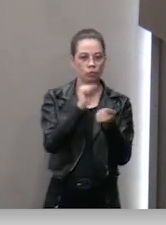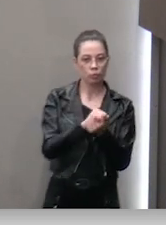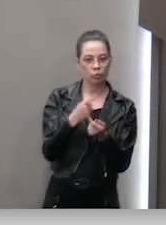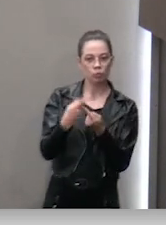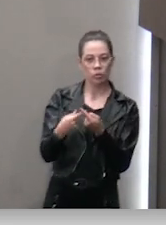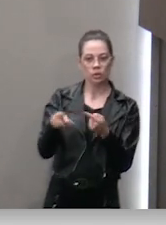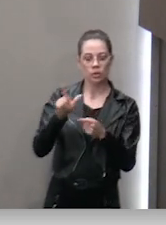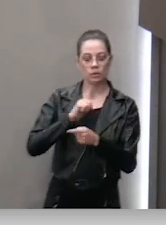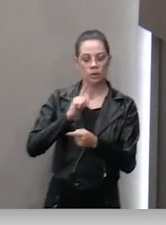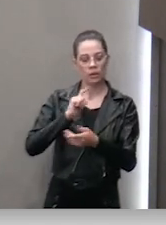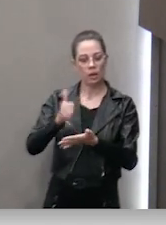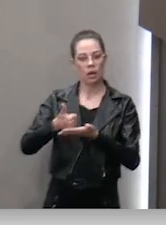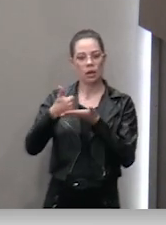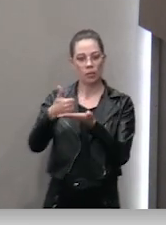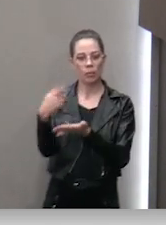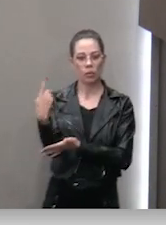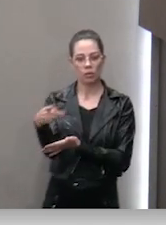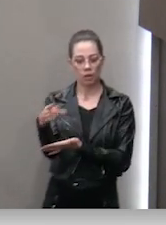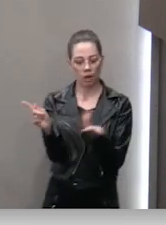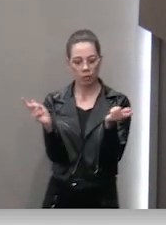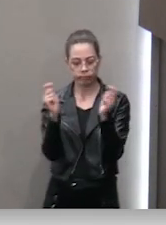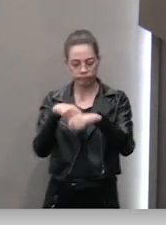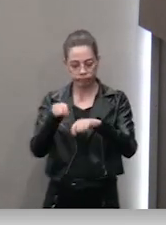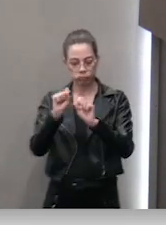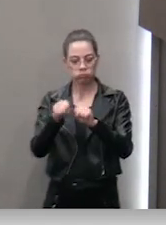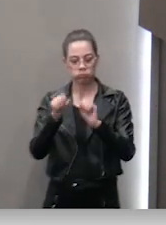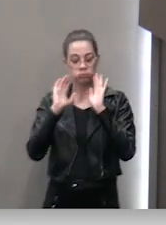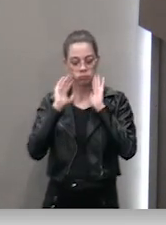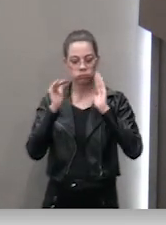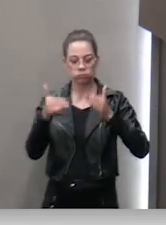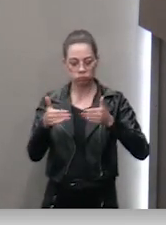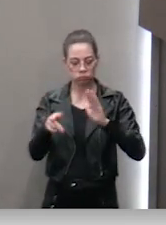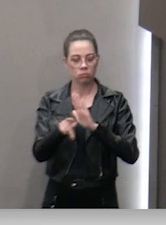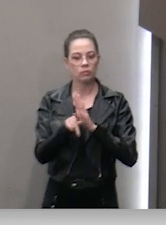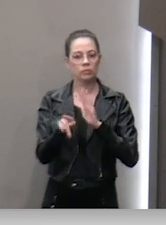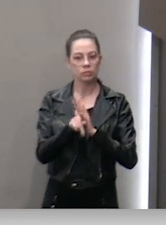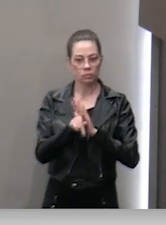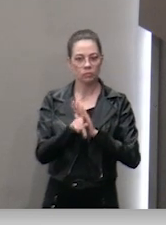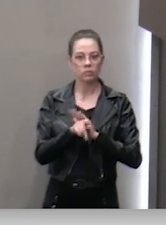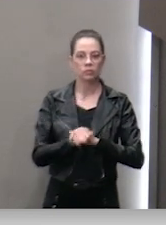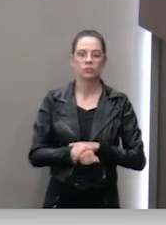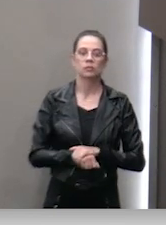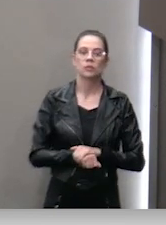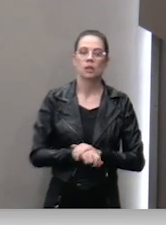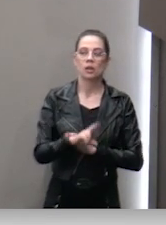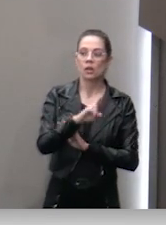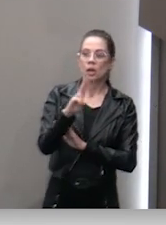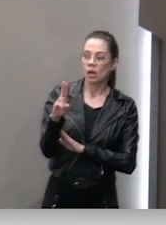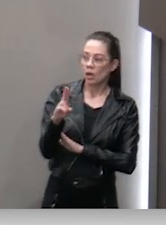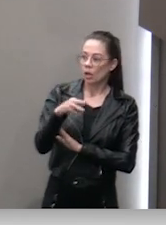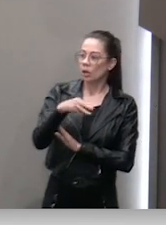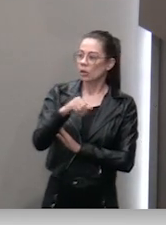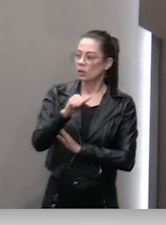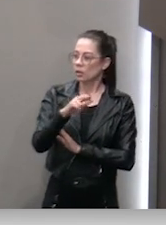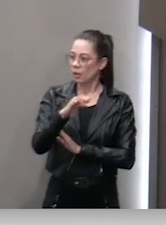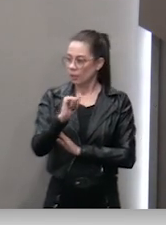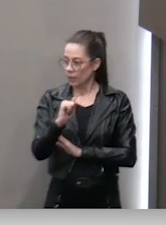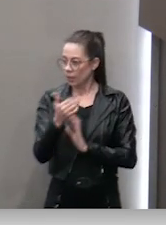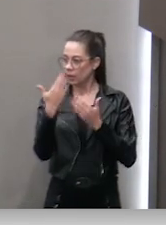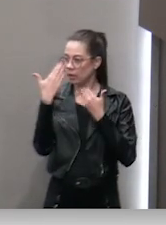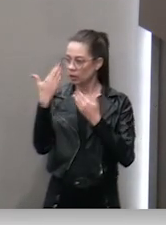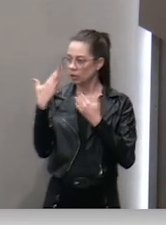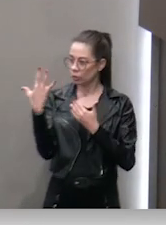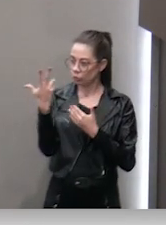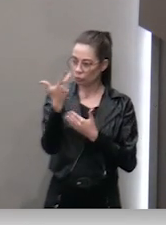tem um suporte competente, dedicado e em prontidão, como a Maristela. Em nome de ti, Mari, quero agradecer a todos